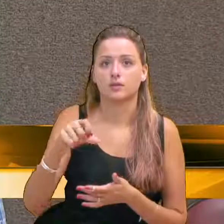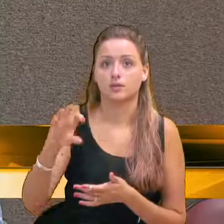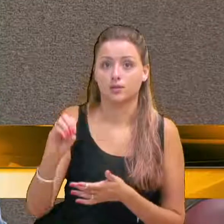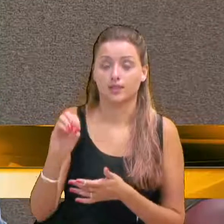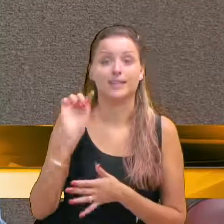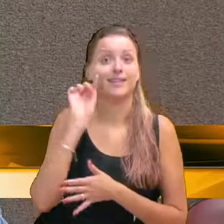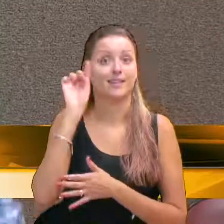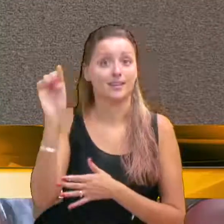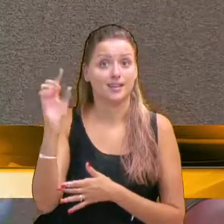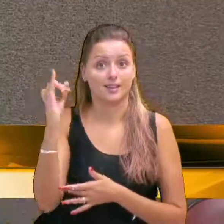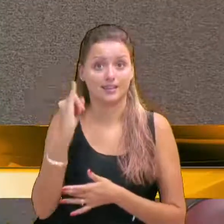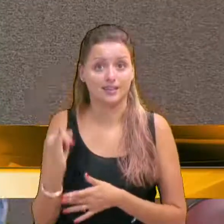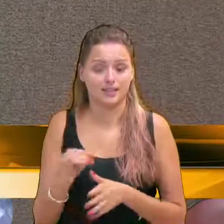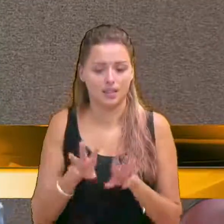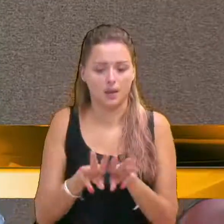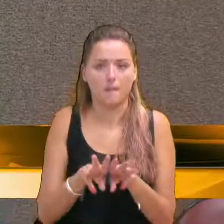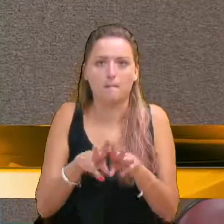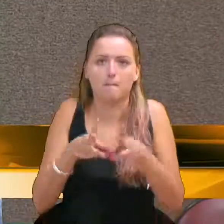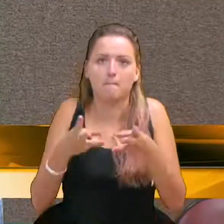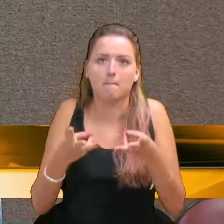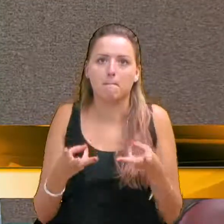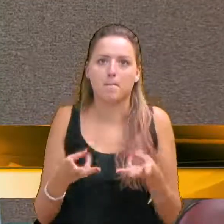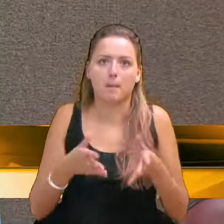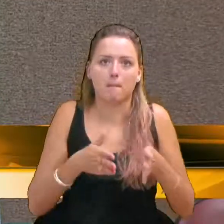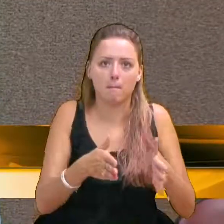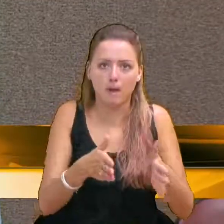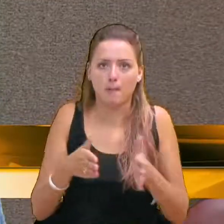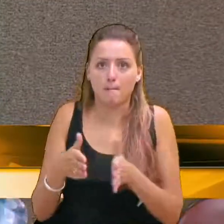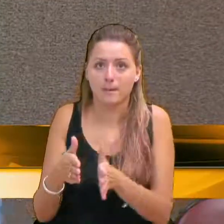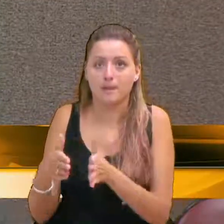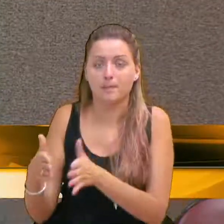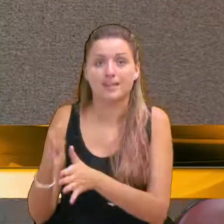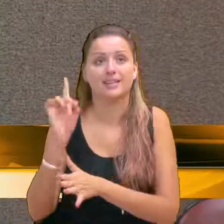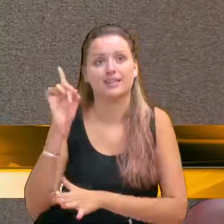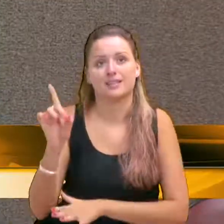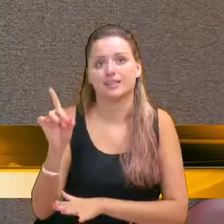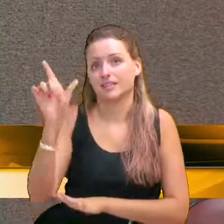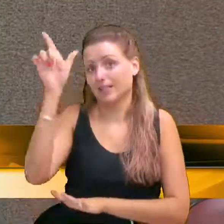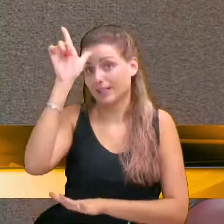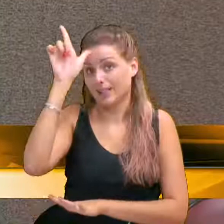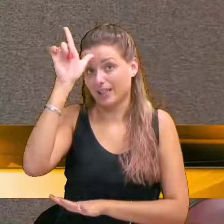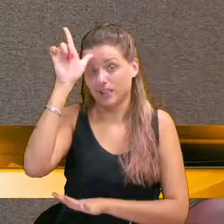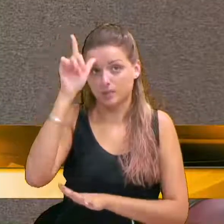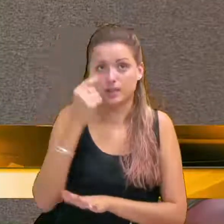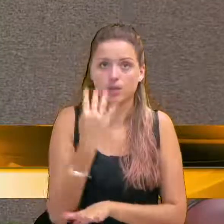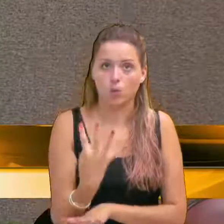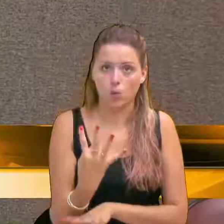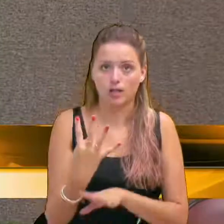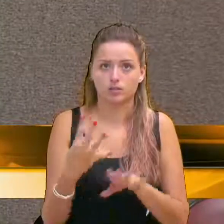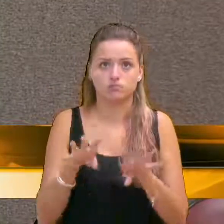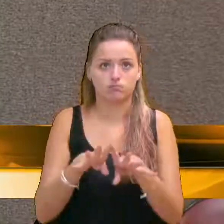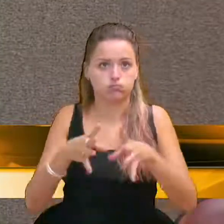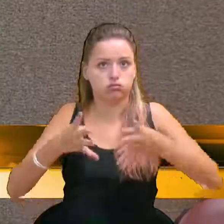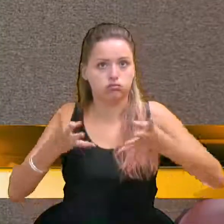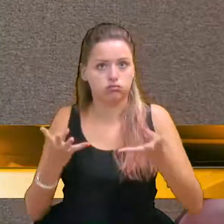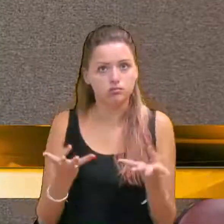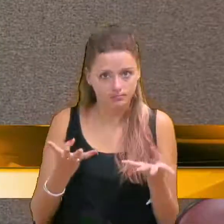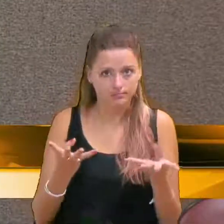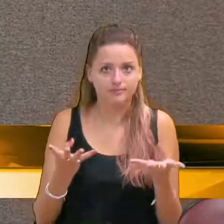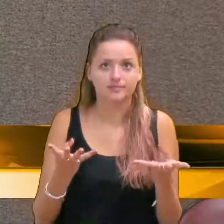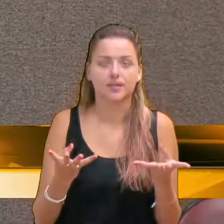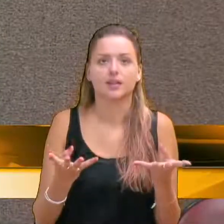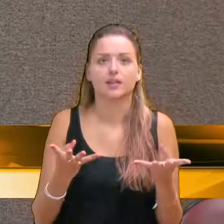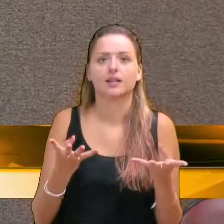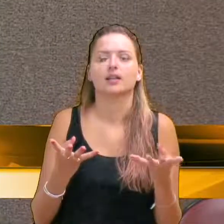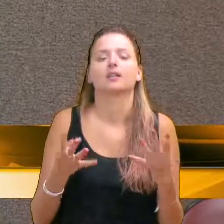pistas são pistas triplas. As autobahns da Alemanha são 4, e todo mundo de farol ligado, mesmo no mesmo